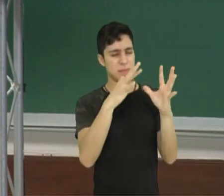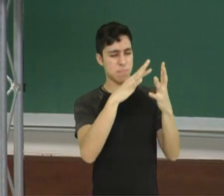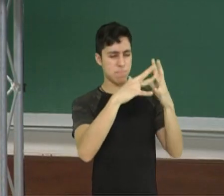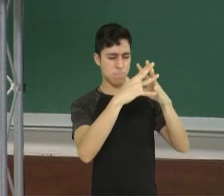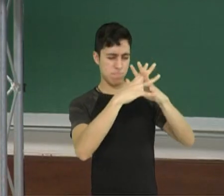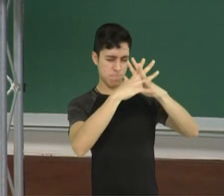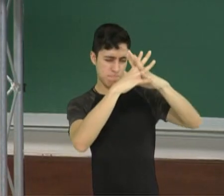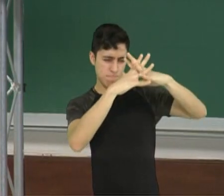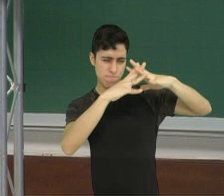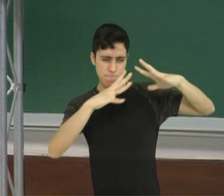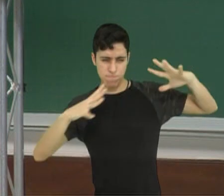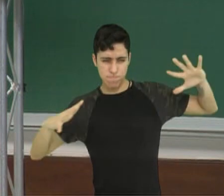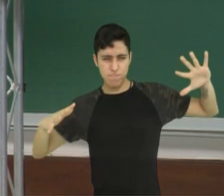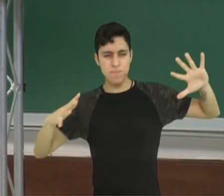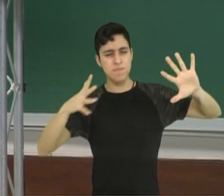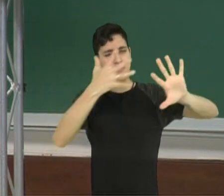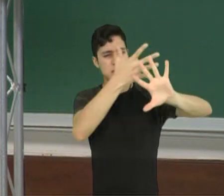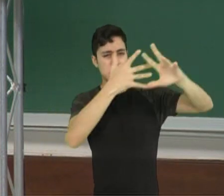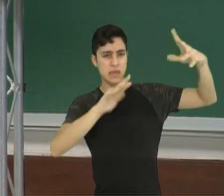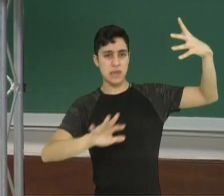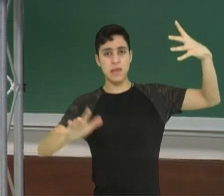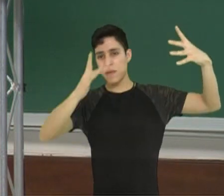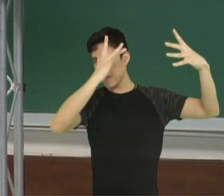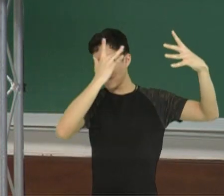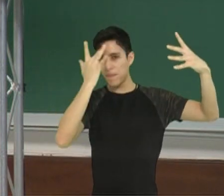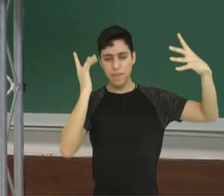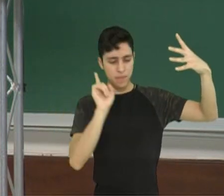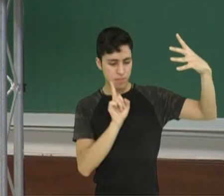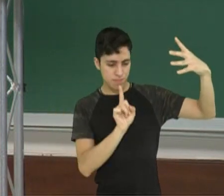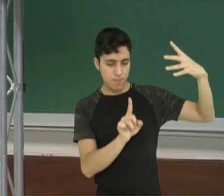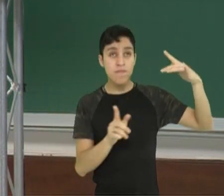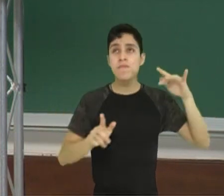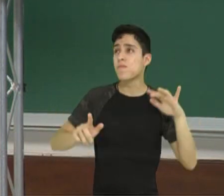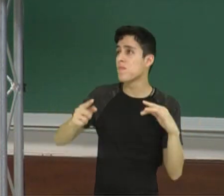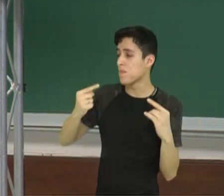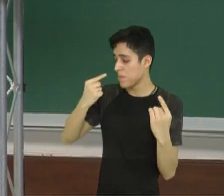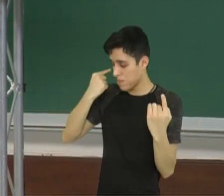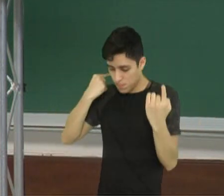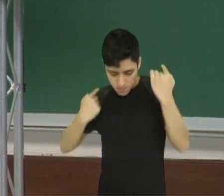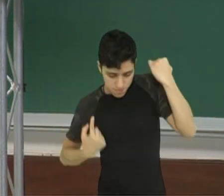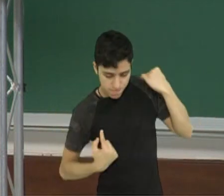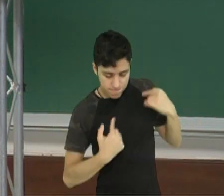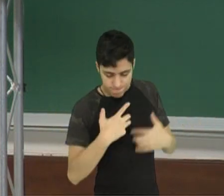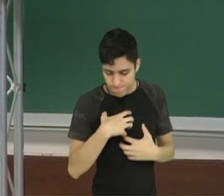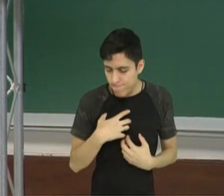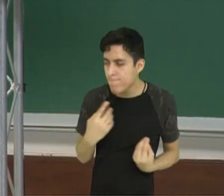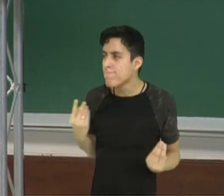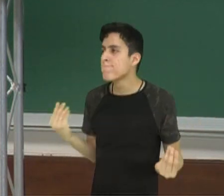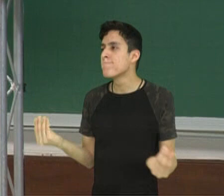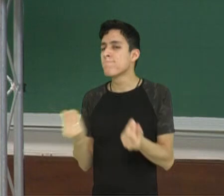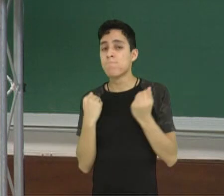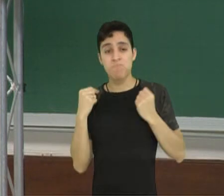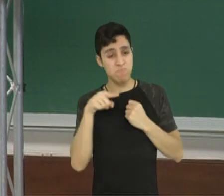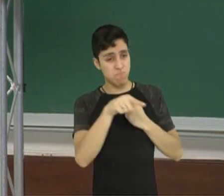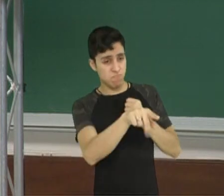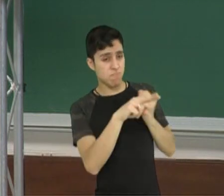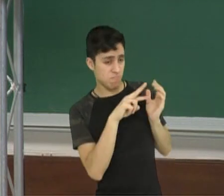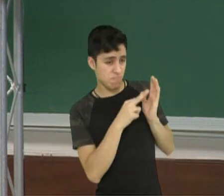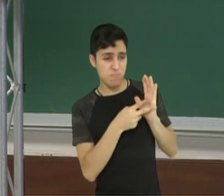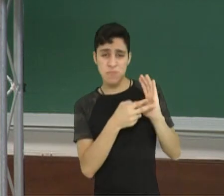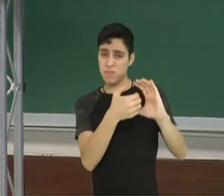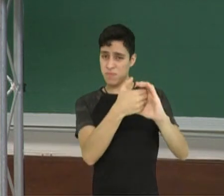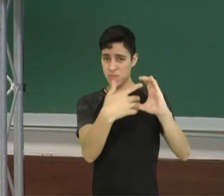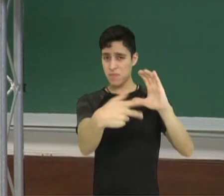viu os fios emaranhados, então as pessoas podem entrar, passar, perceber aquela obra, sentir a obra.